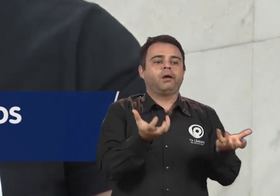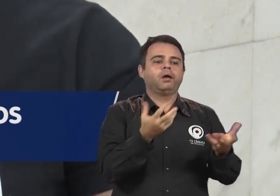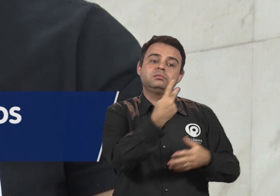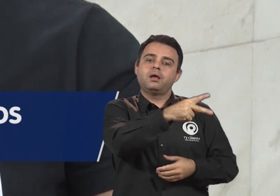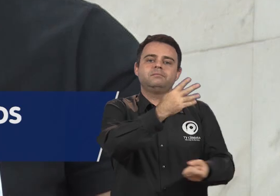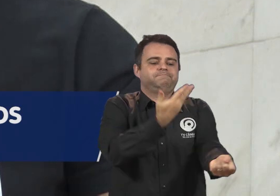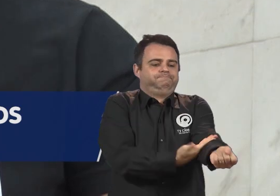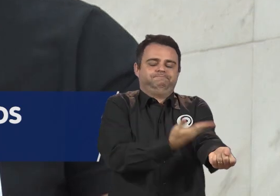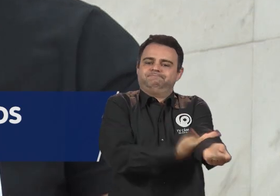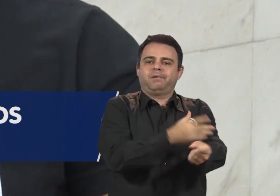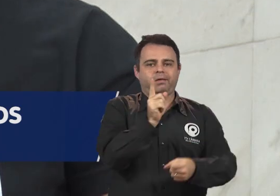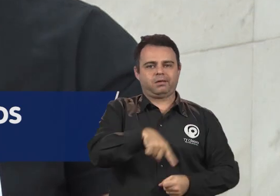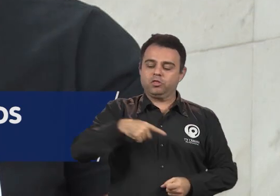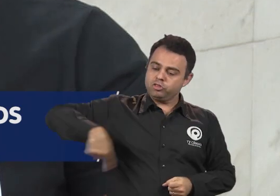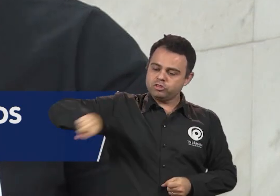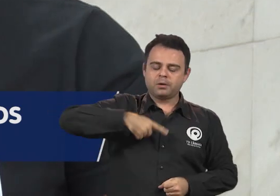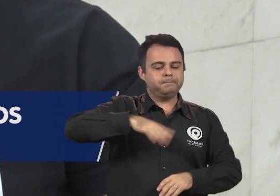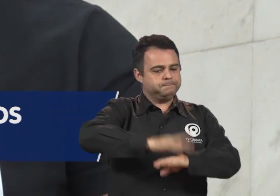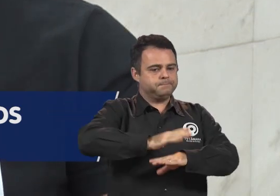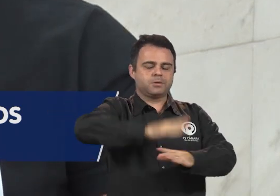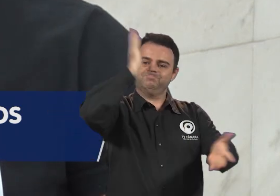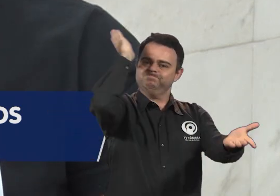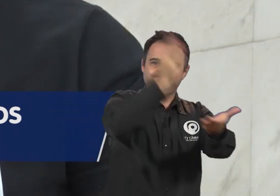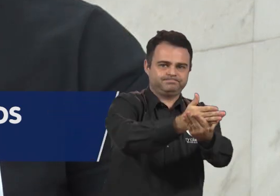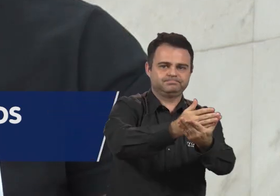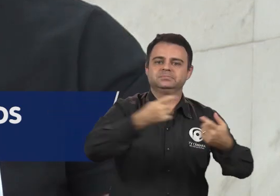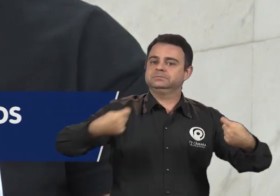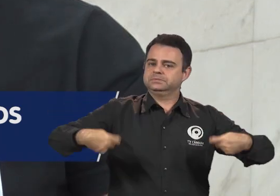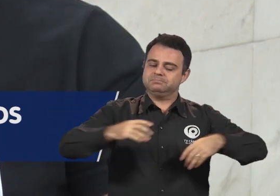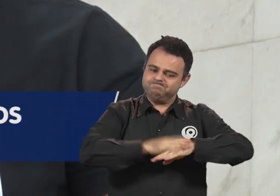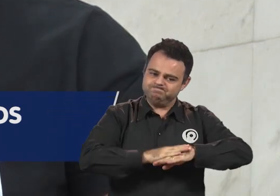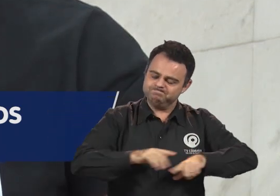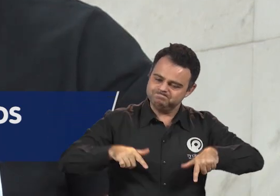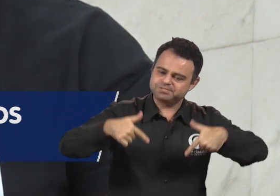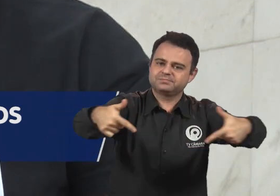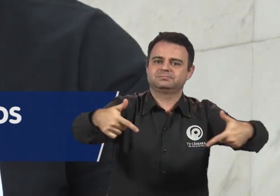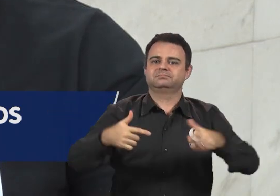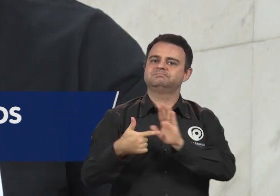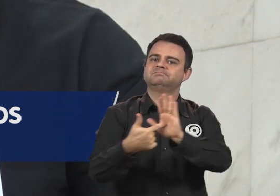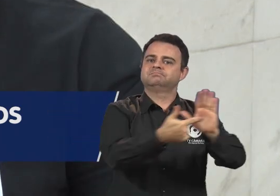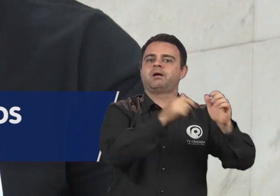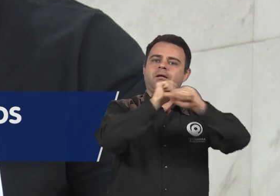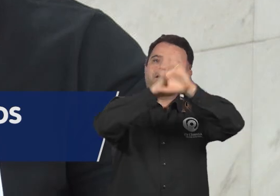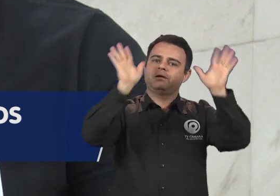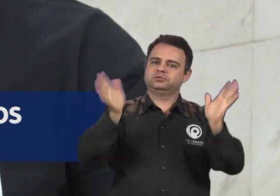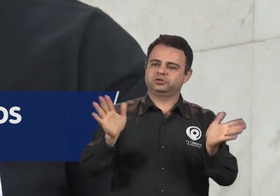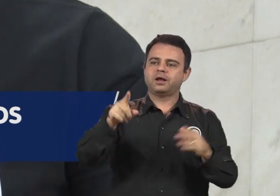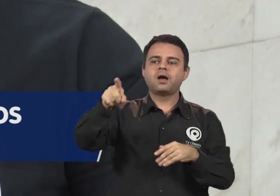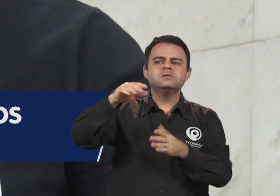vício. Não dá. O poder público precisa agir e já deixei isso claro, tanto a Secretaria de Assistência